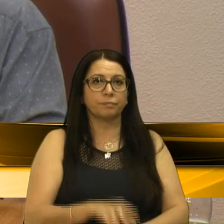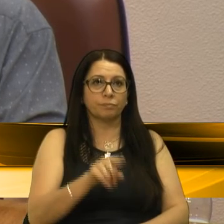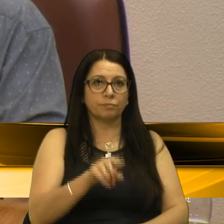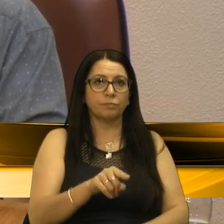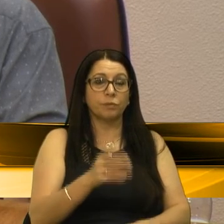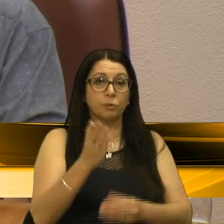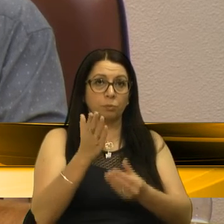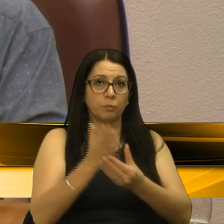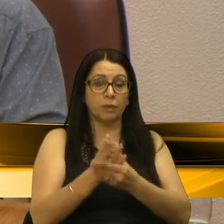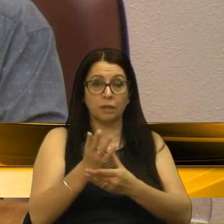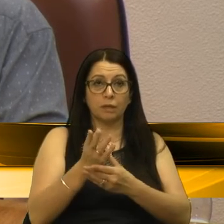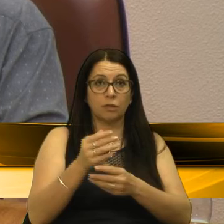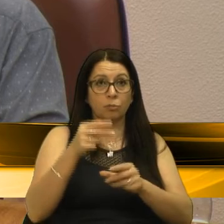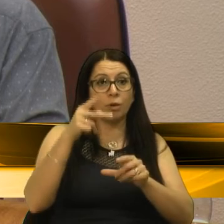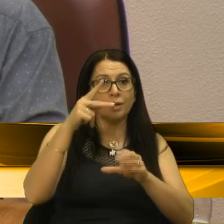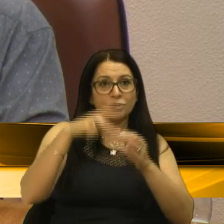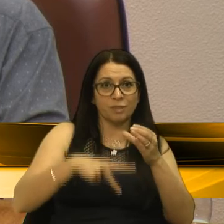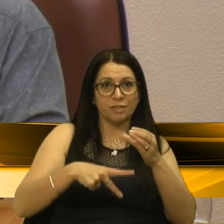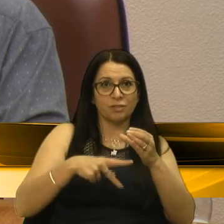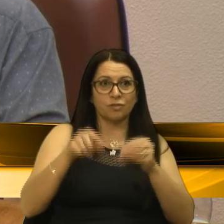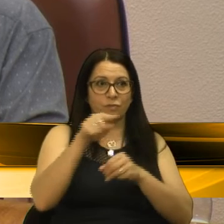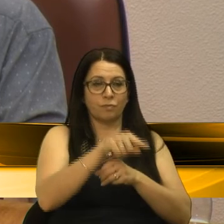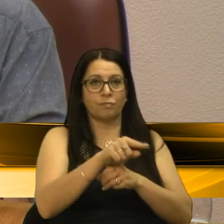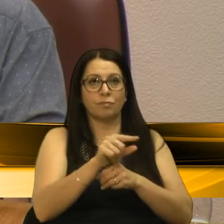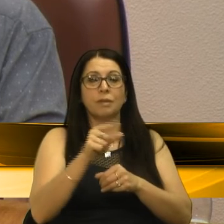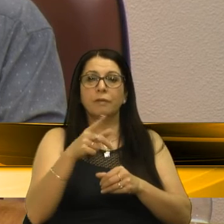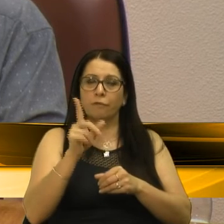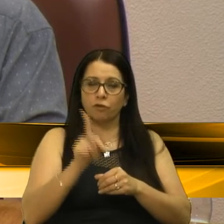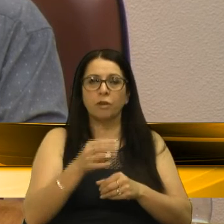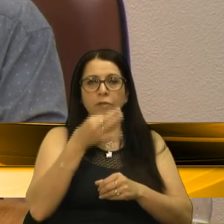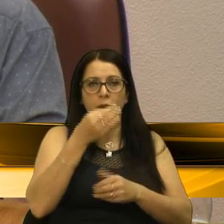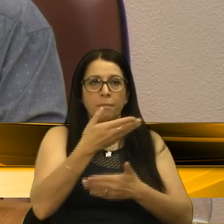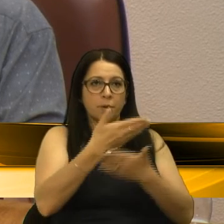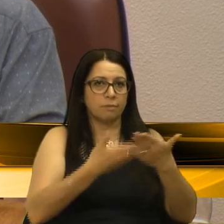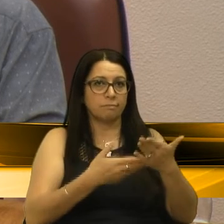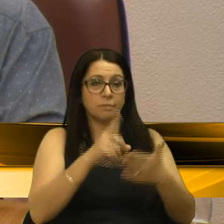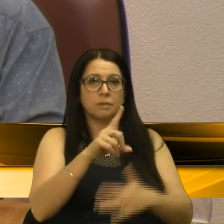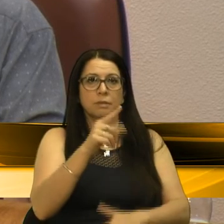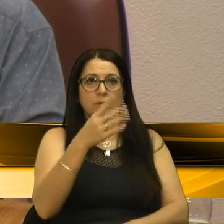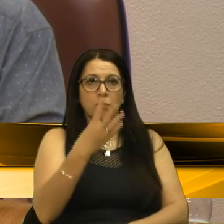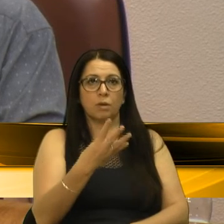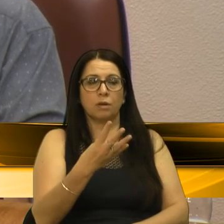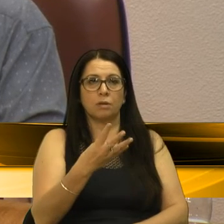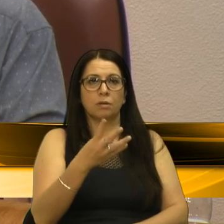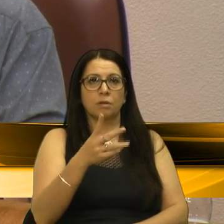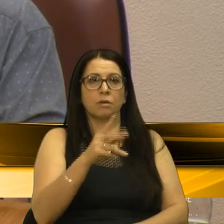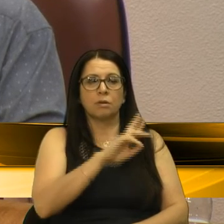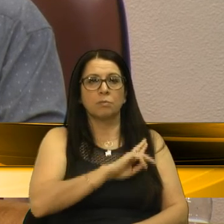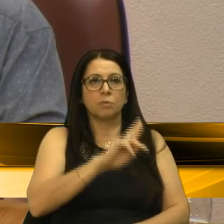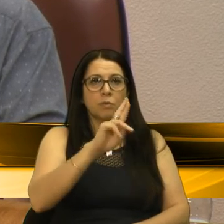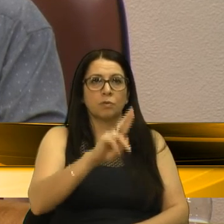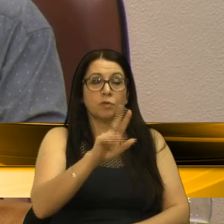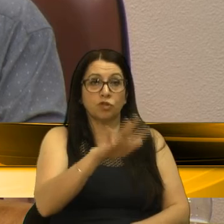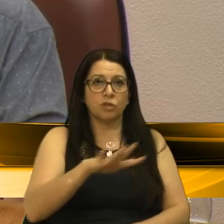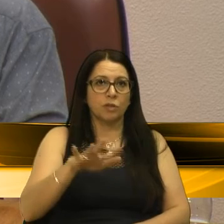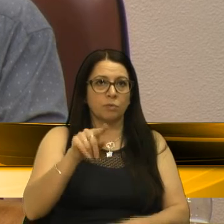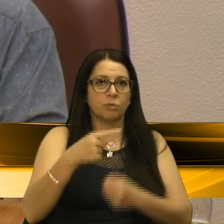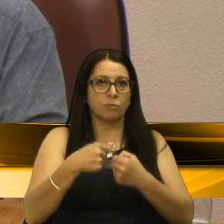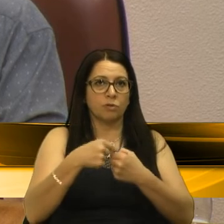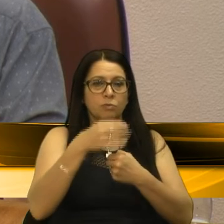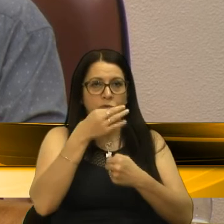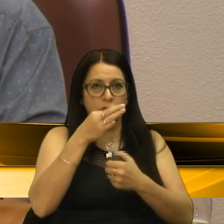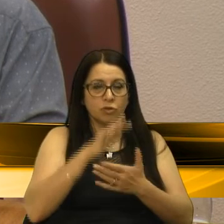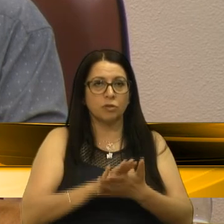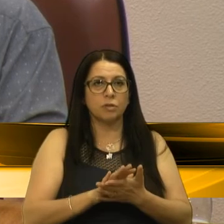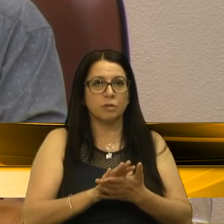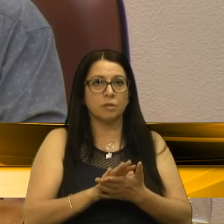do processo administrativo respectivo, foi exarado parecer pela 14ª Procuradora-Geral do município de Caxias